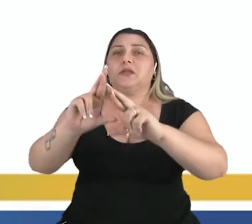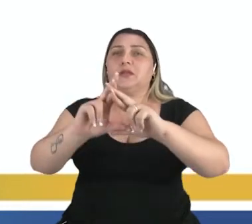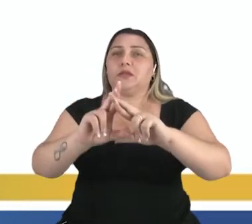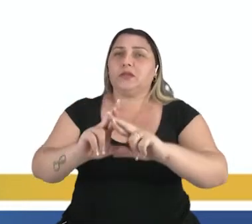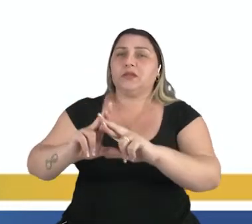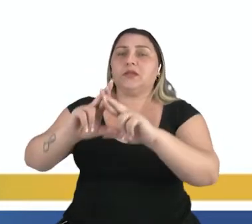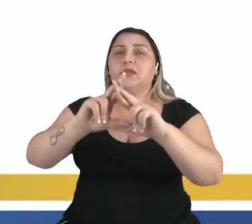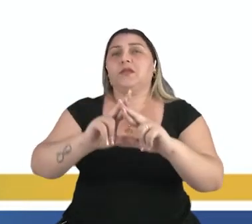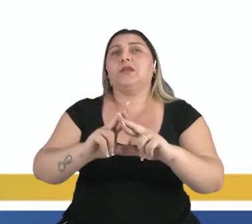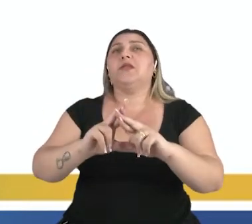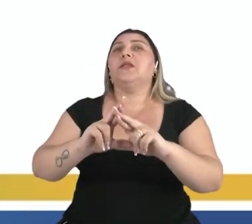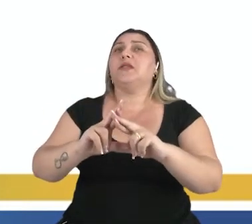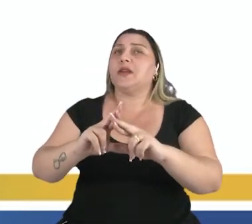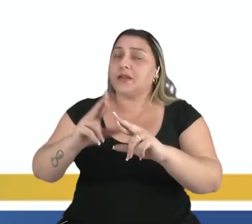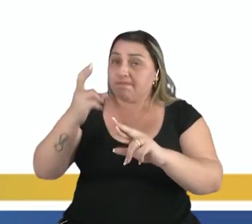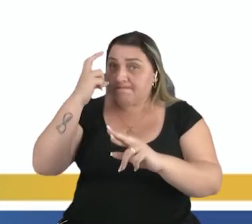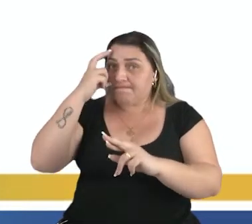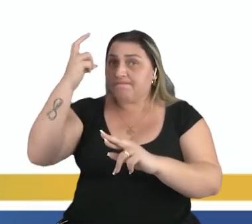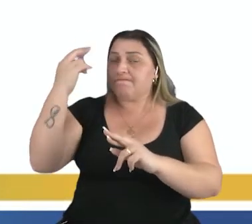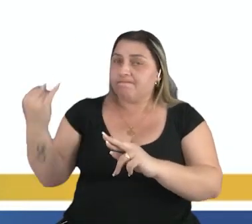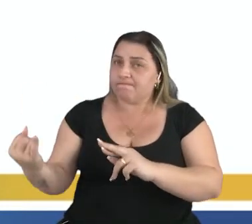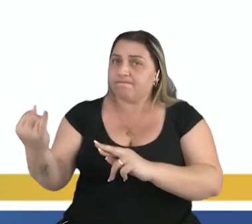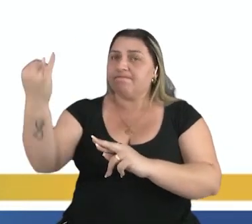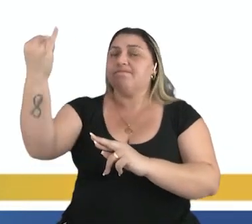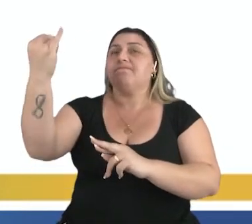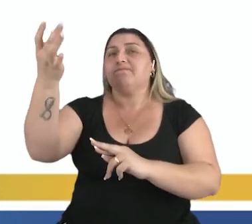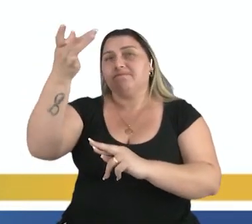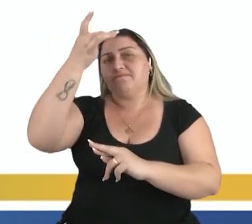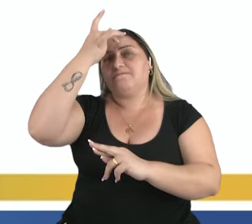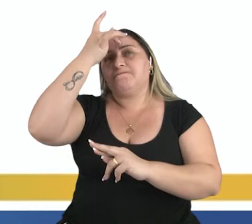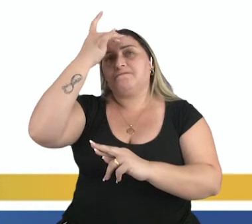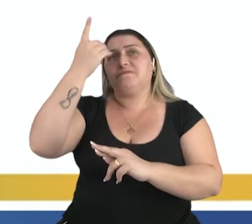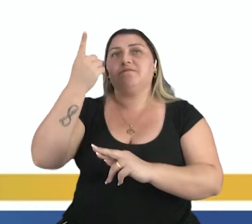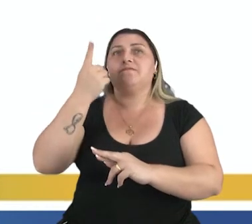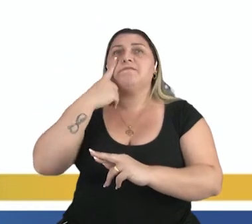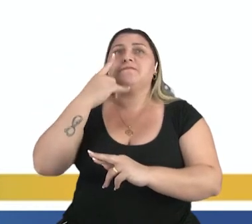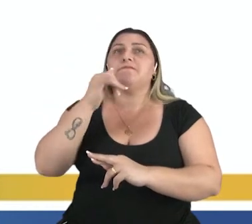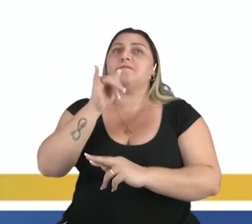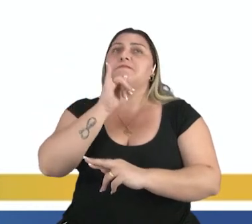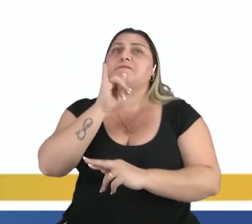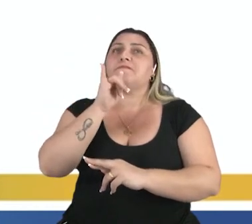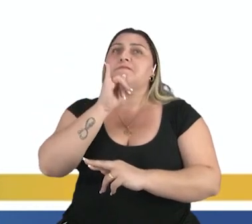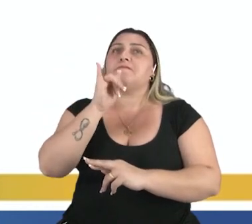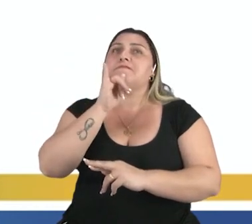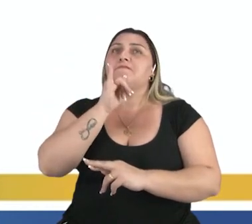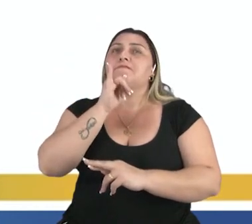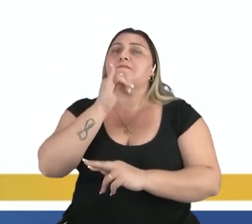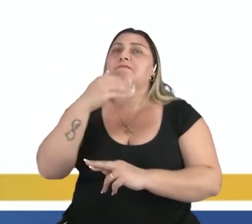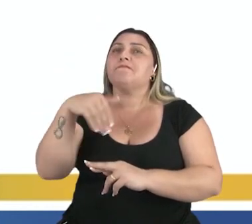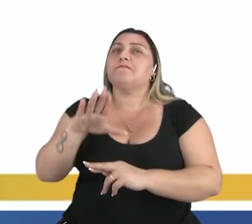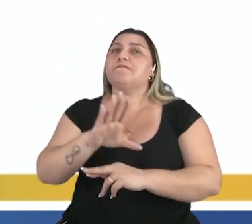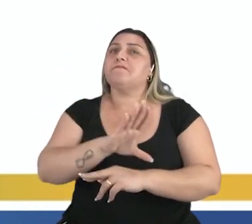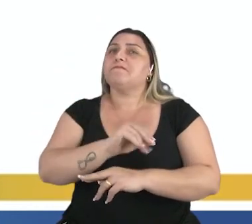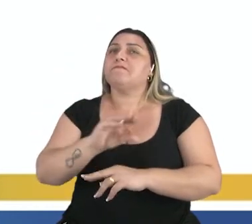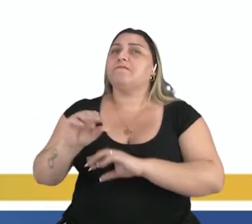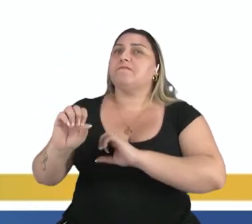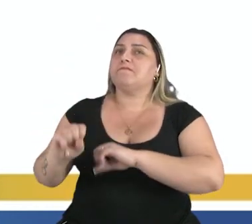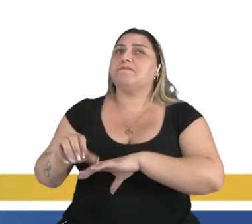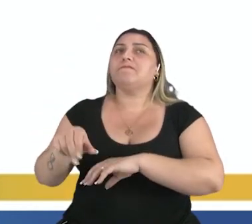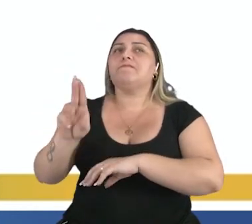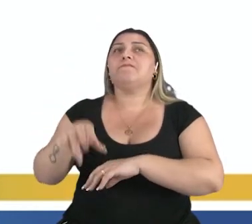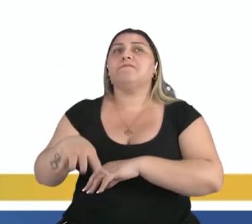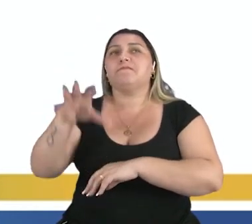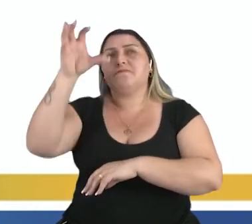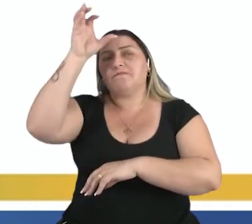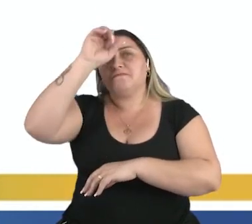lixo doméstico é um passo inteligente e de consciência. Olha o exemplo que passamos aos mais jovens. Quem